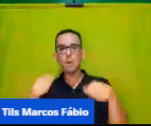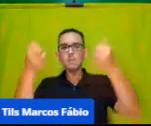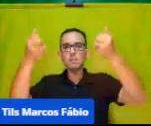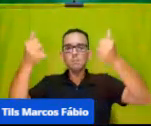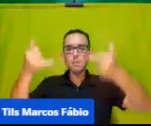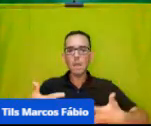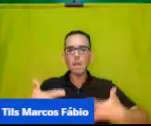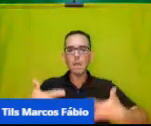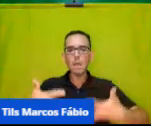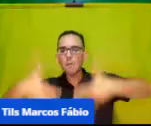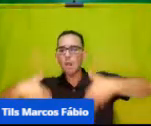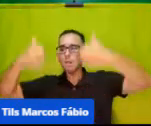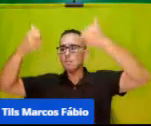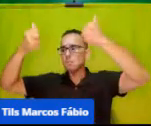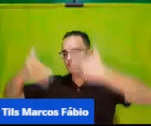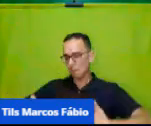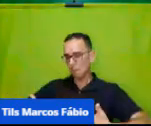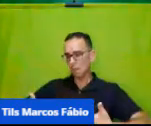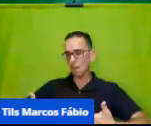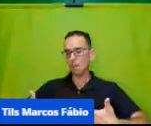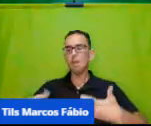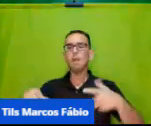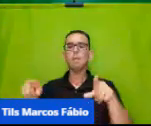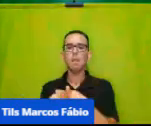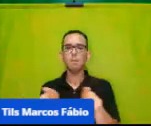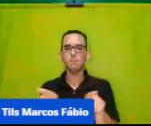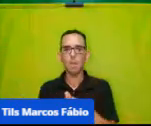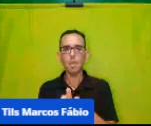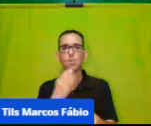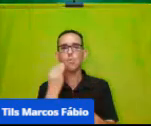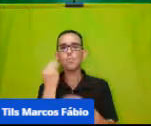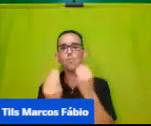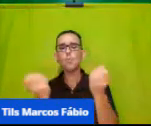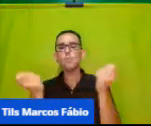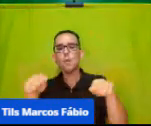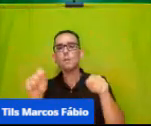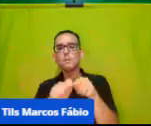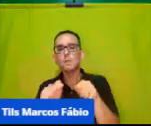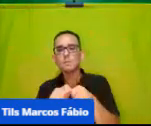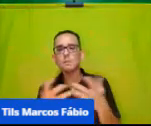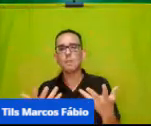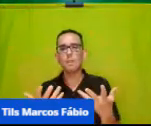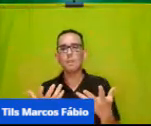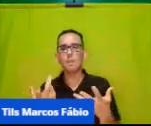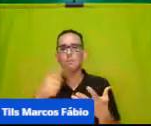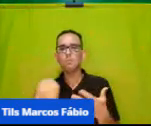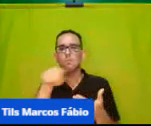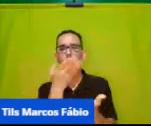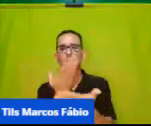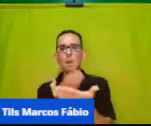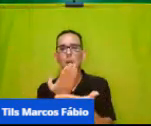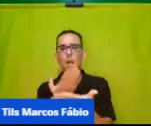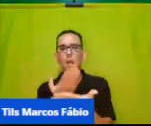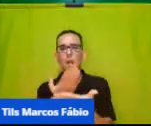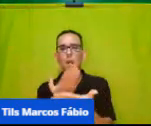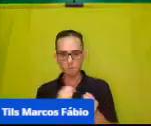falando as explicações que eu tenho que fazer mediante as aulas que eu preciso